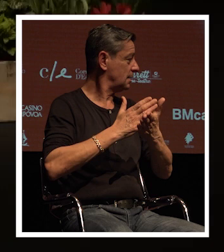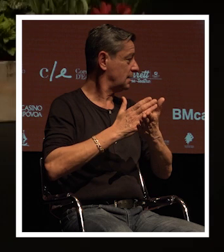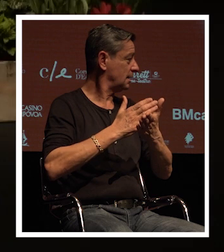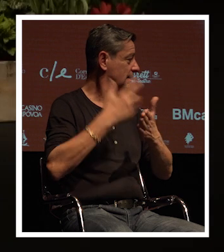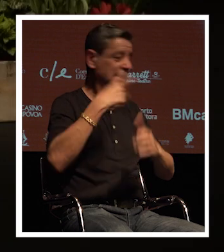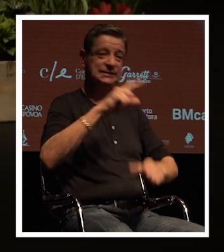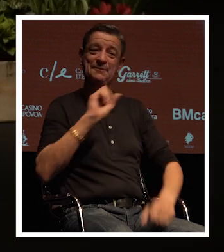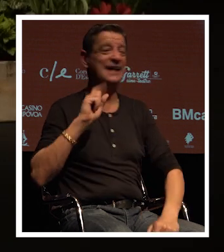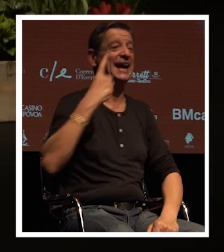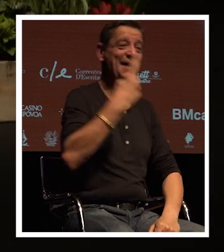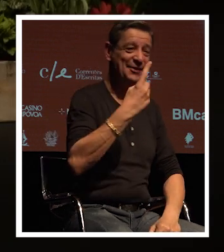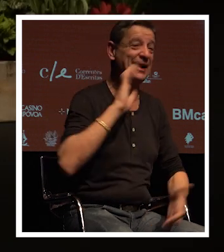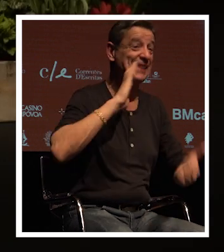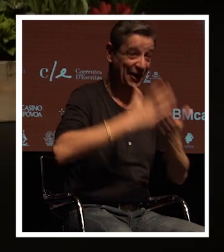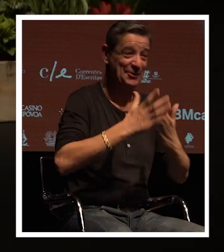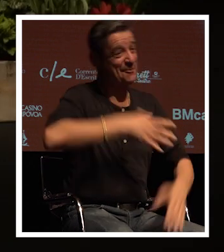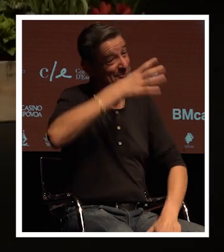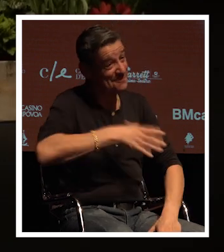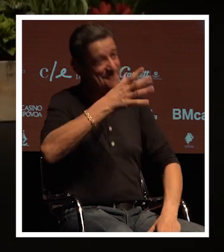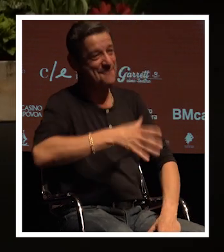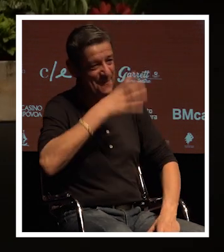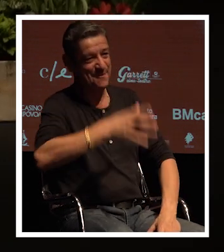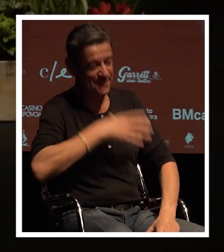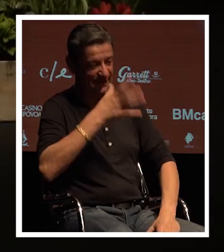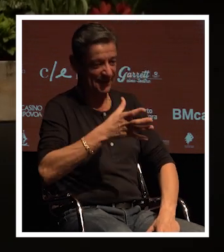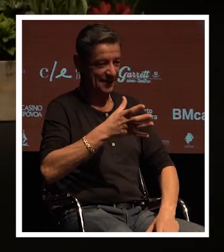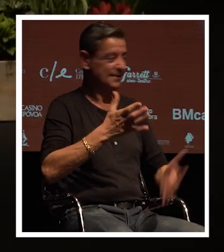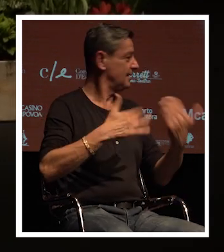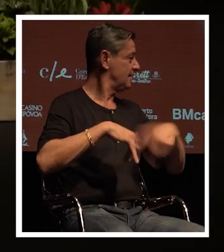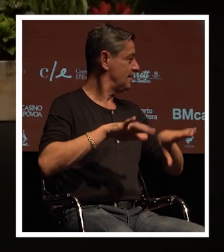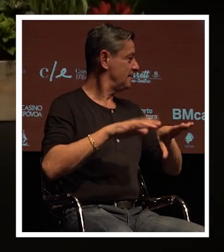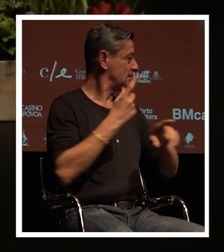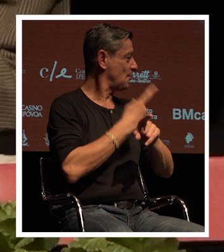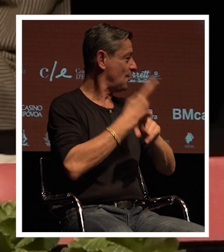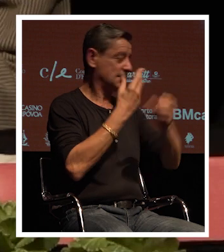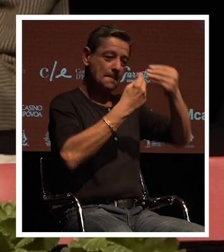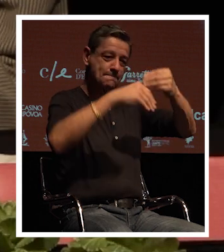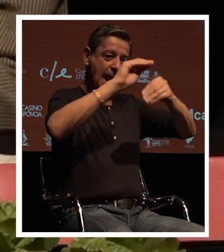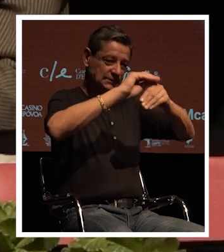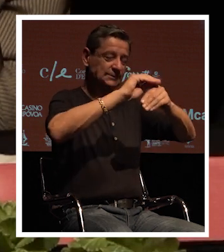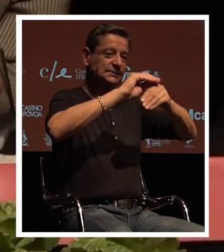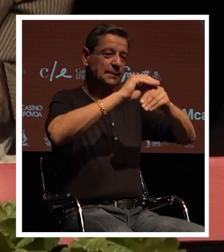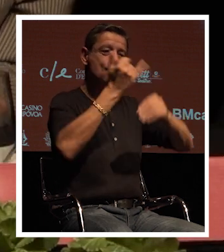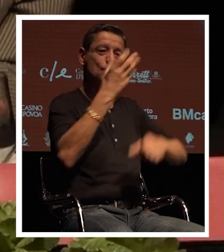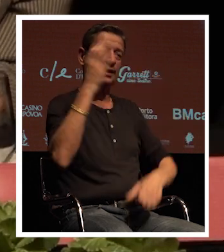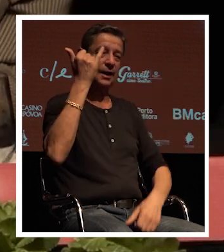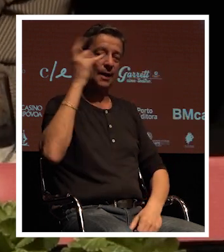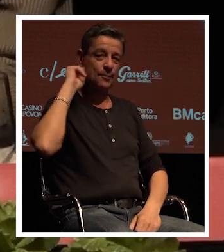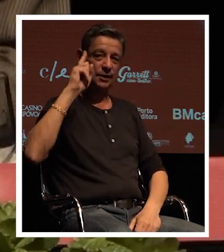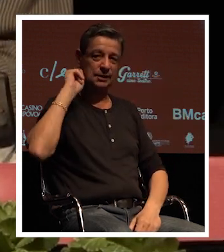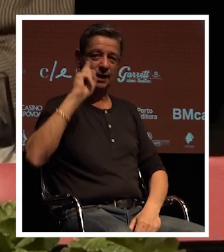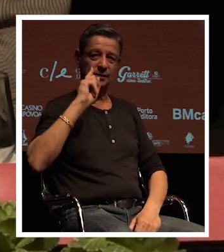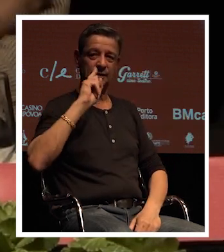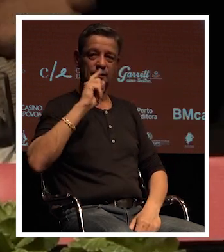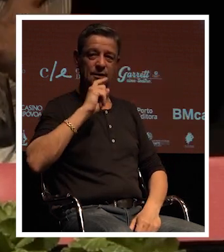ter essa tem que ter essa tem que ah não mas há uma mais uma coisa que o fusto disse que é muito importante já fui aqui